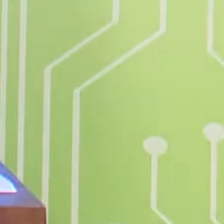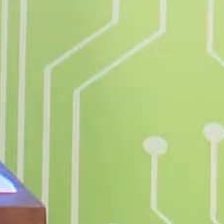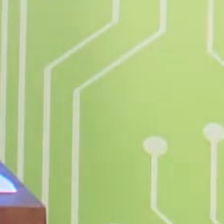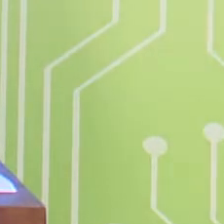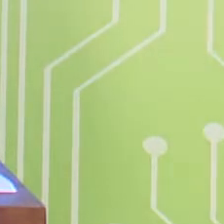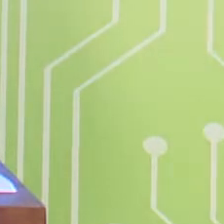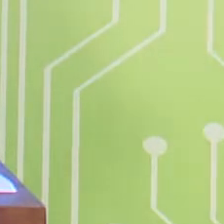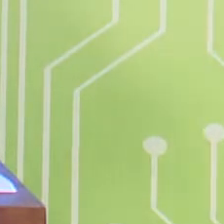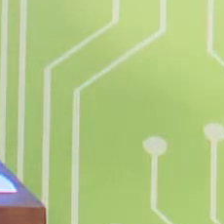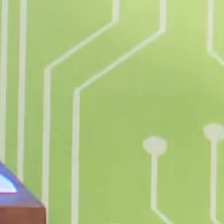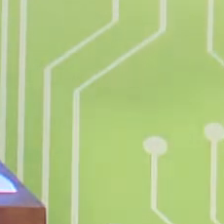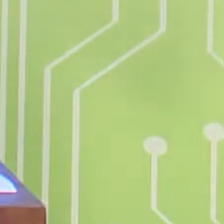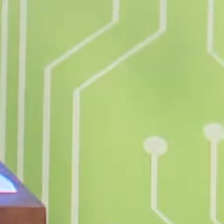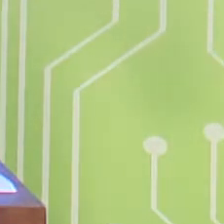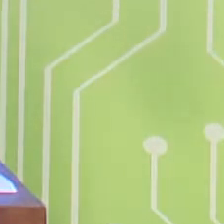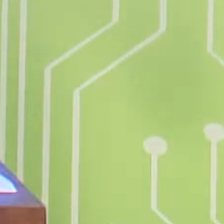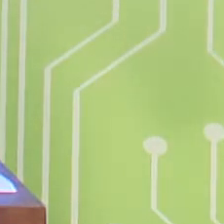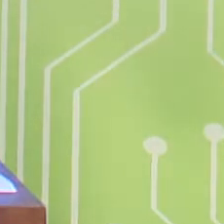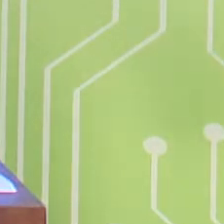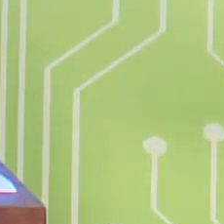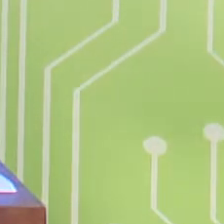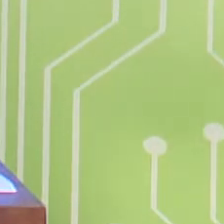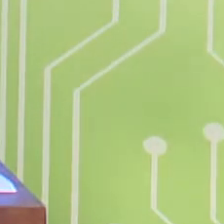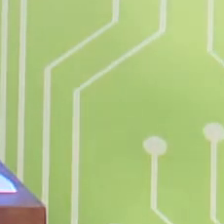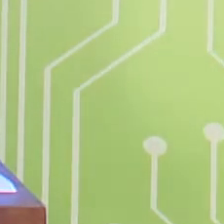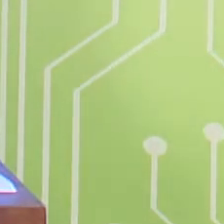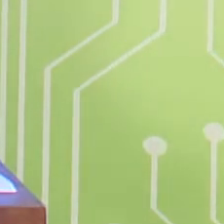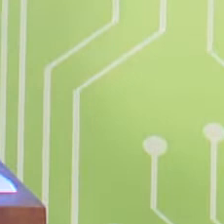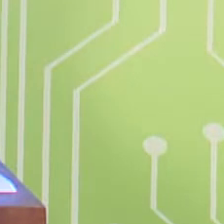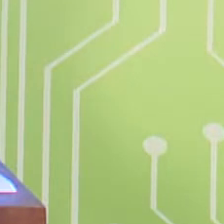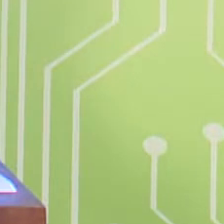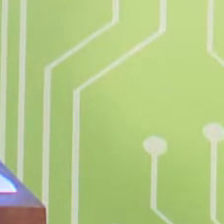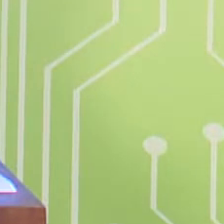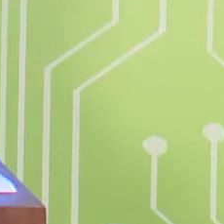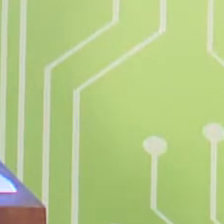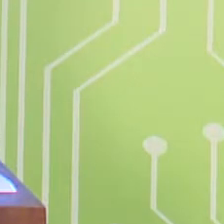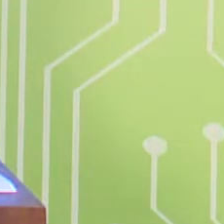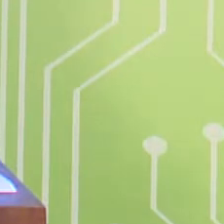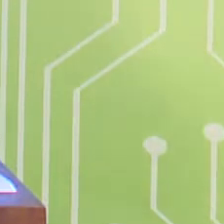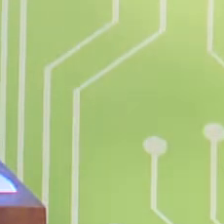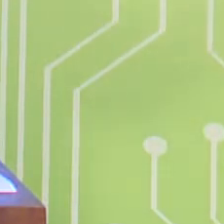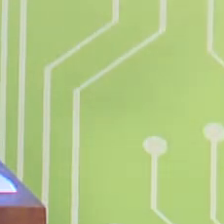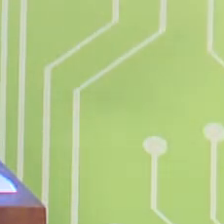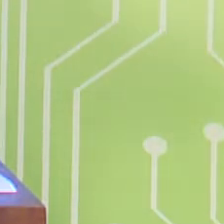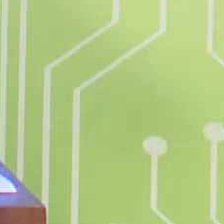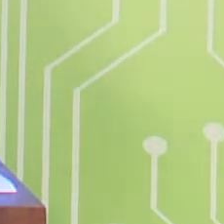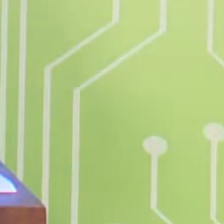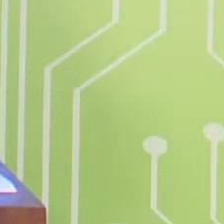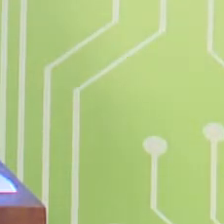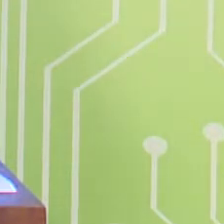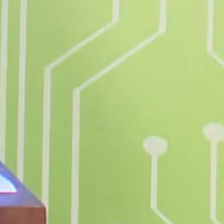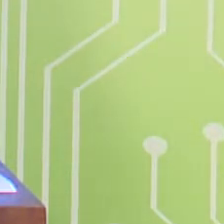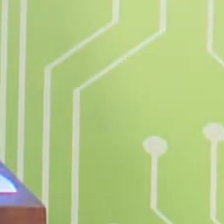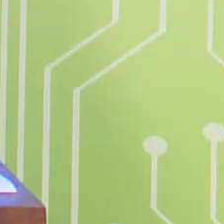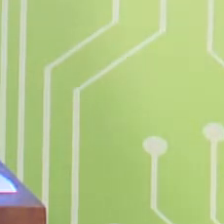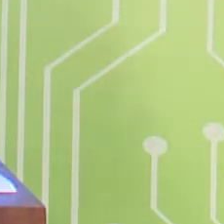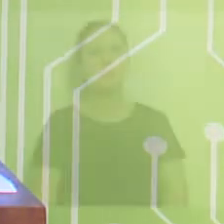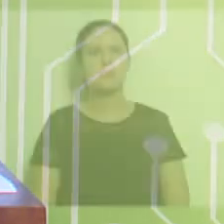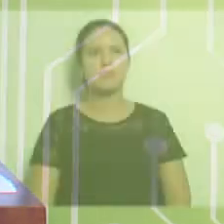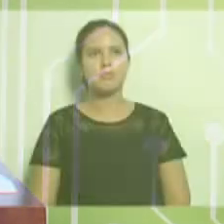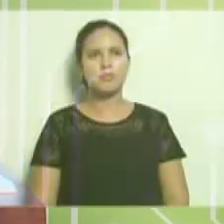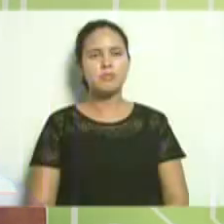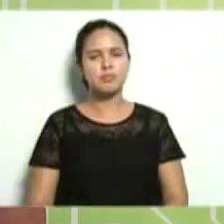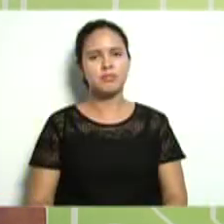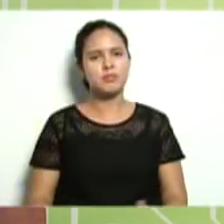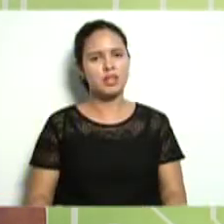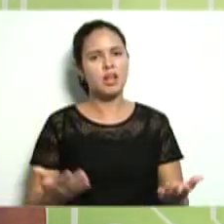bastante participações em relação a questão da sustentabilidade. Vou pedir para que a professora Leide